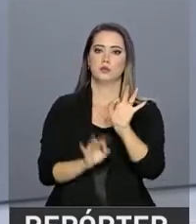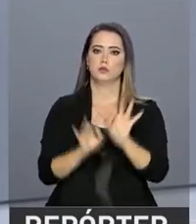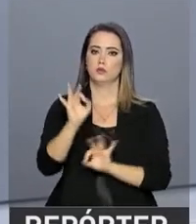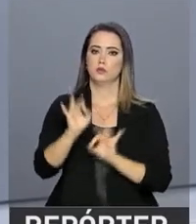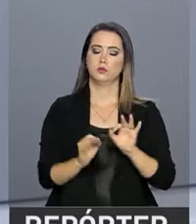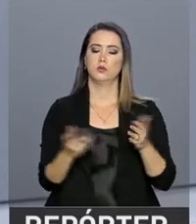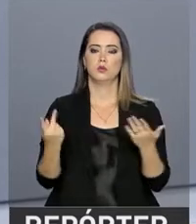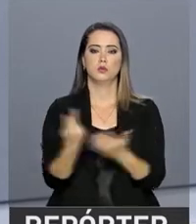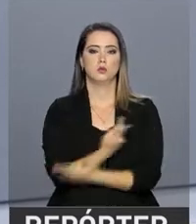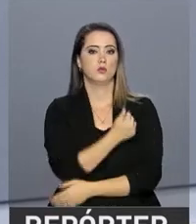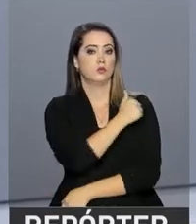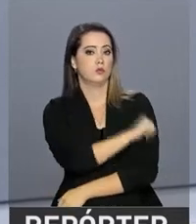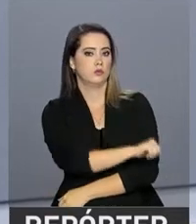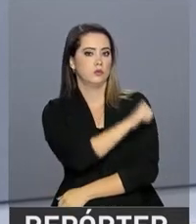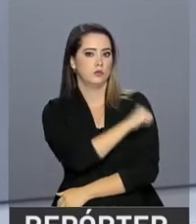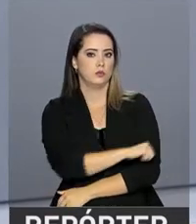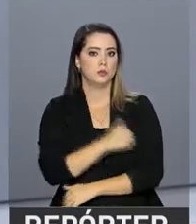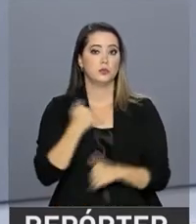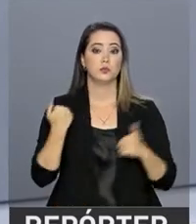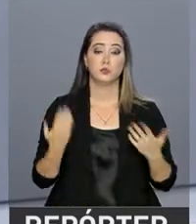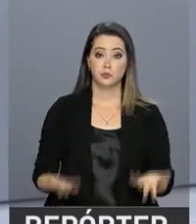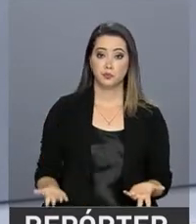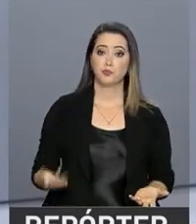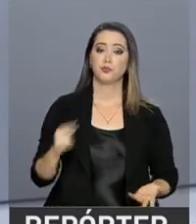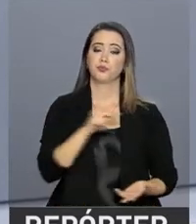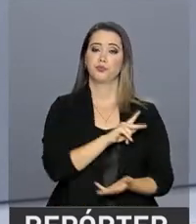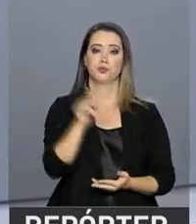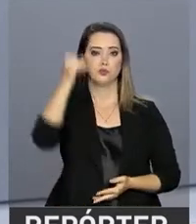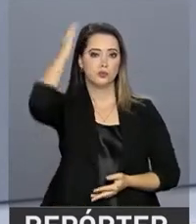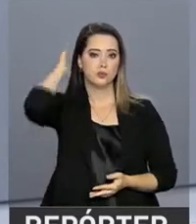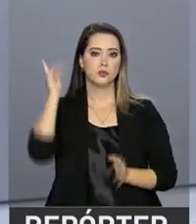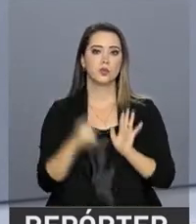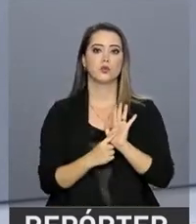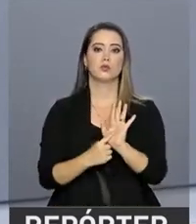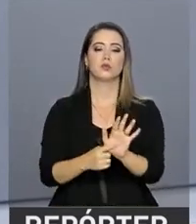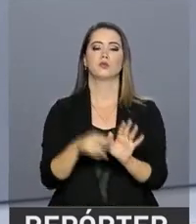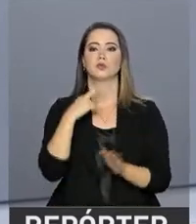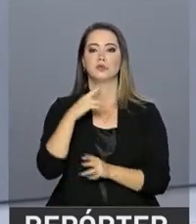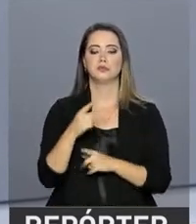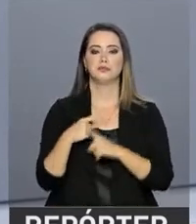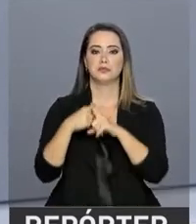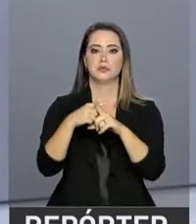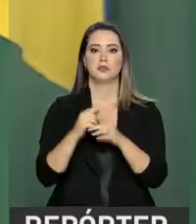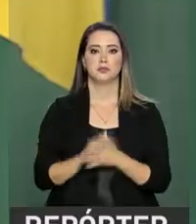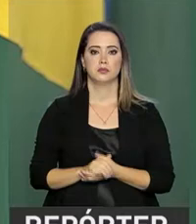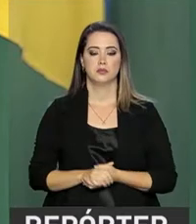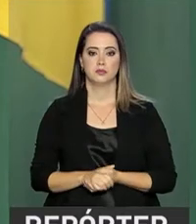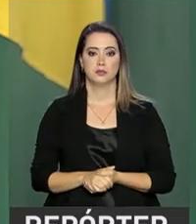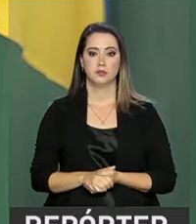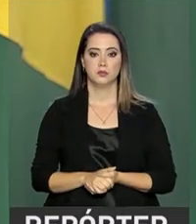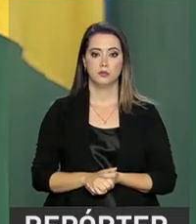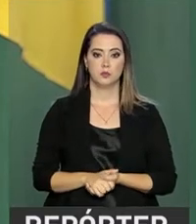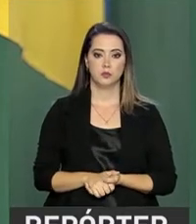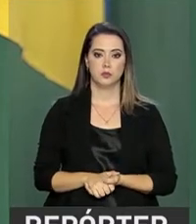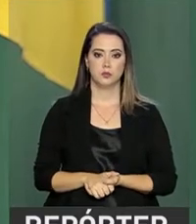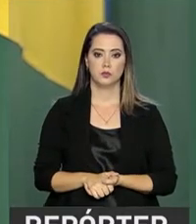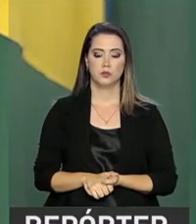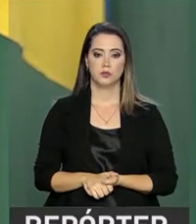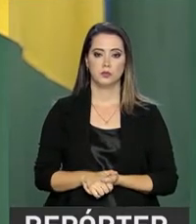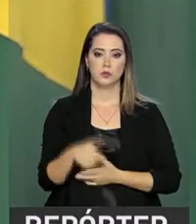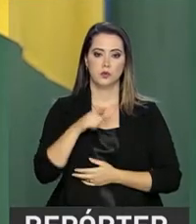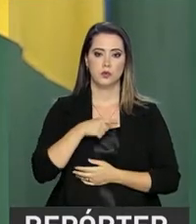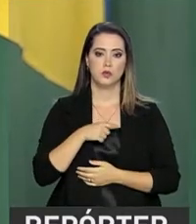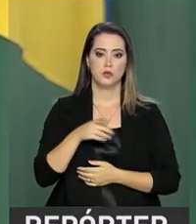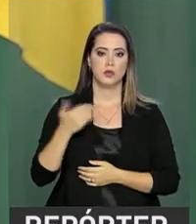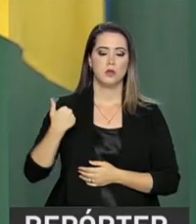como a que ocorre no rio de janeiro e que segundo o presidente já mostra resultados que nós temos tido